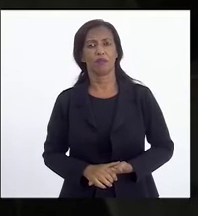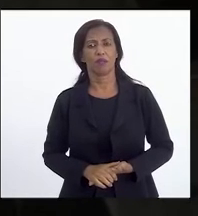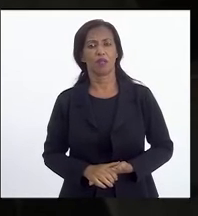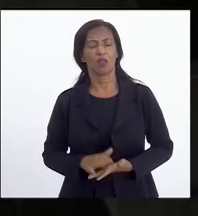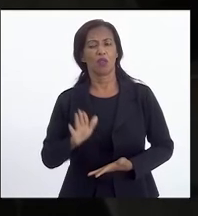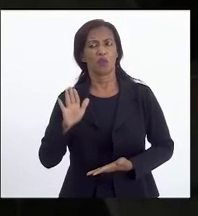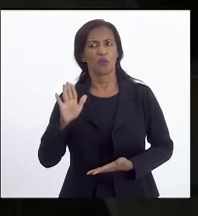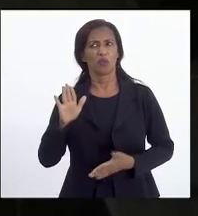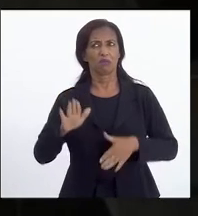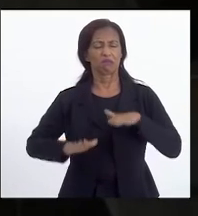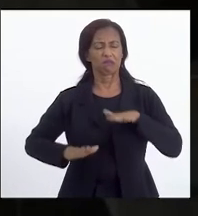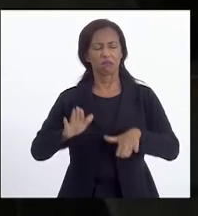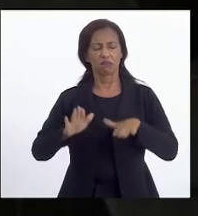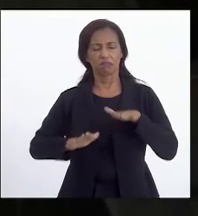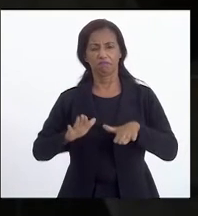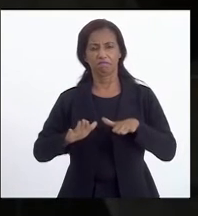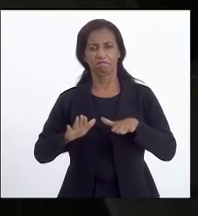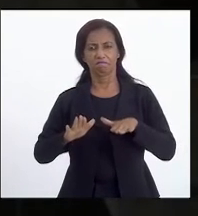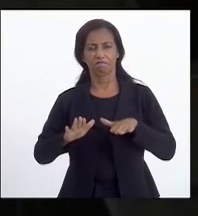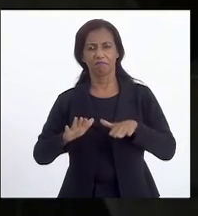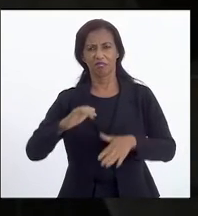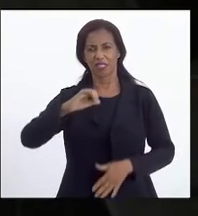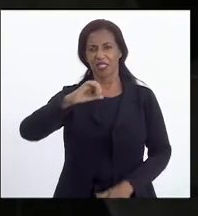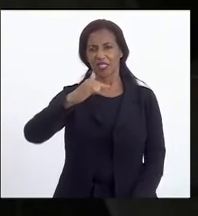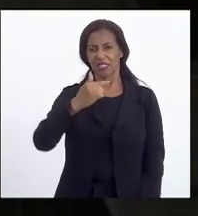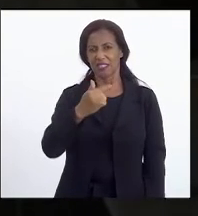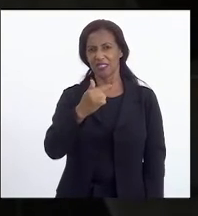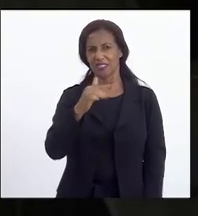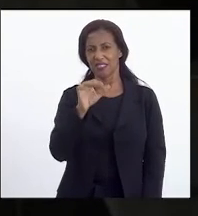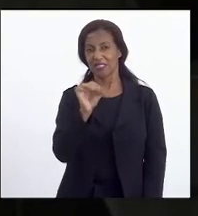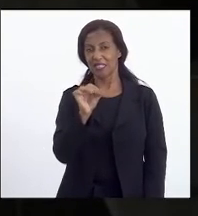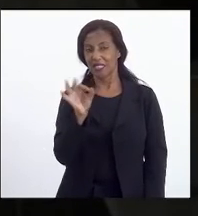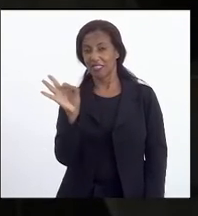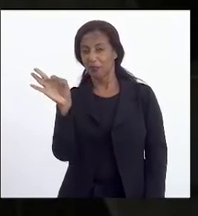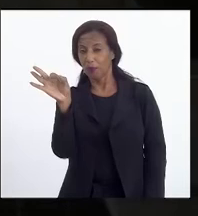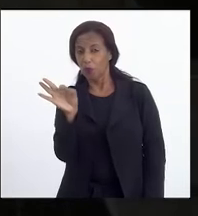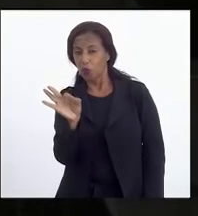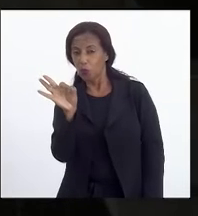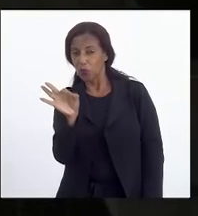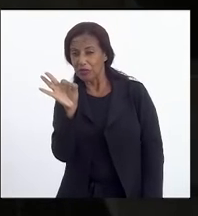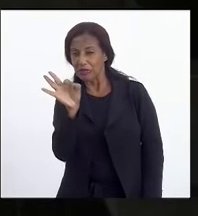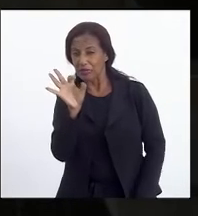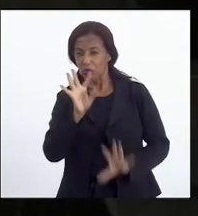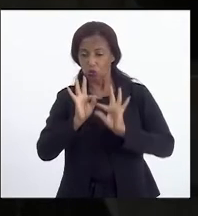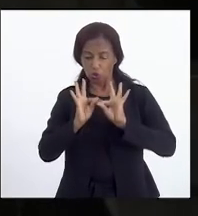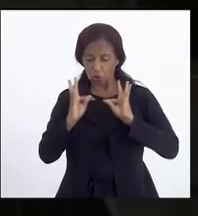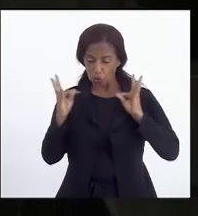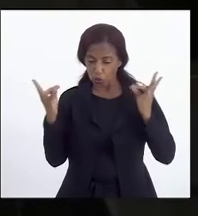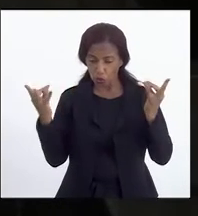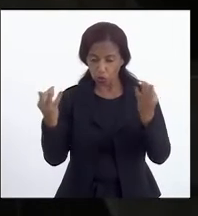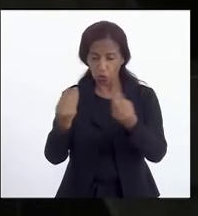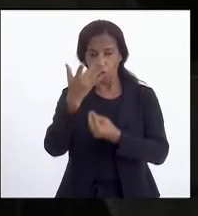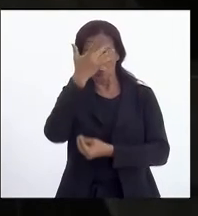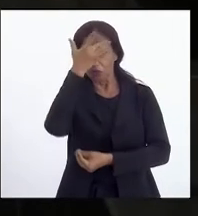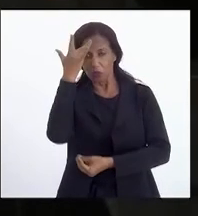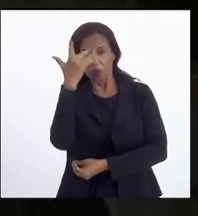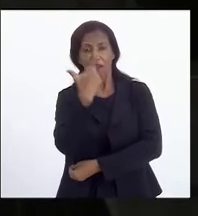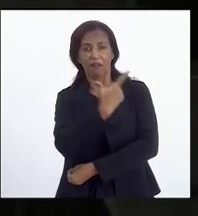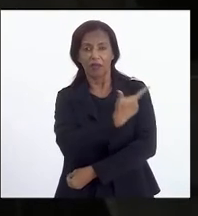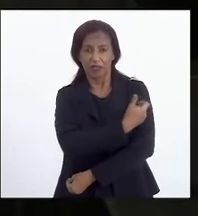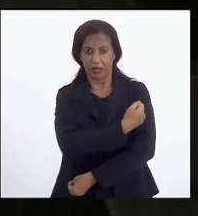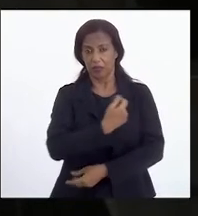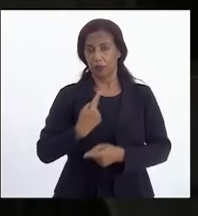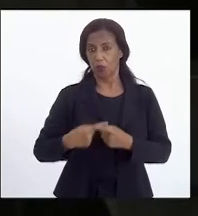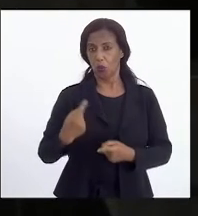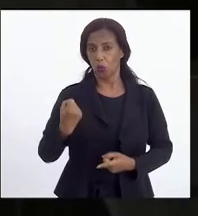no mínimo setenta por cento no mínimo porque o